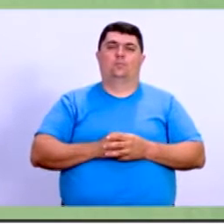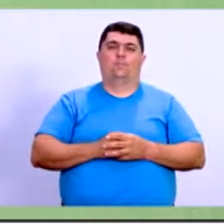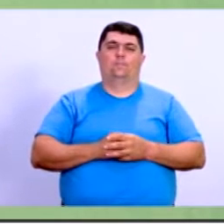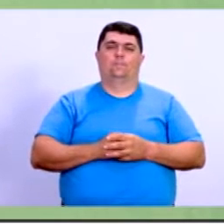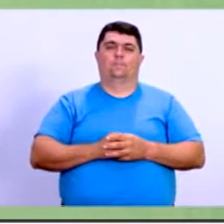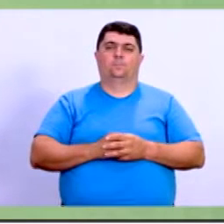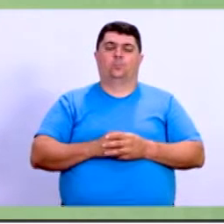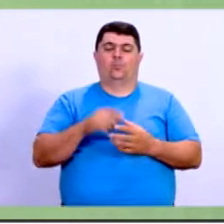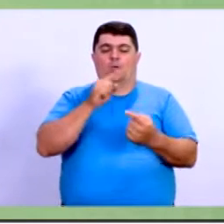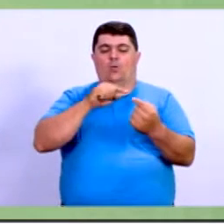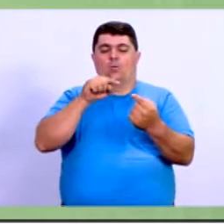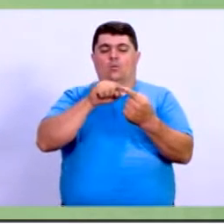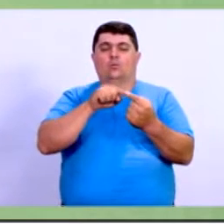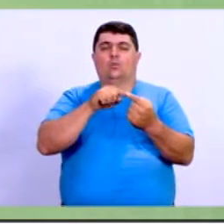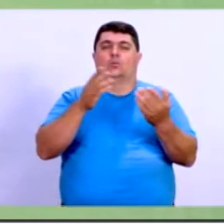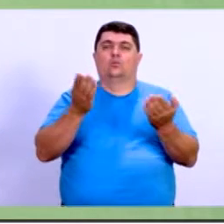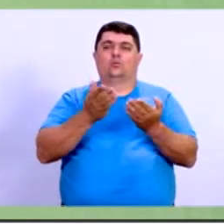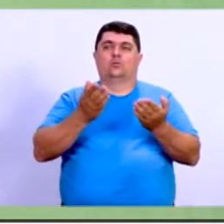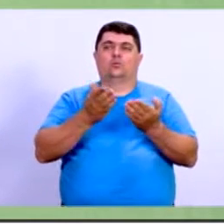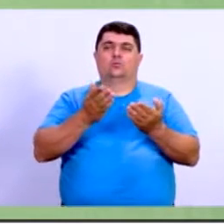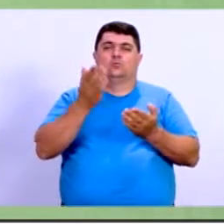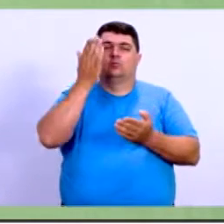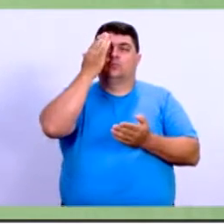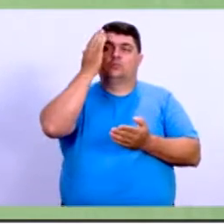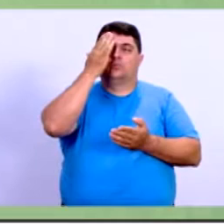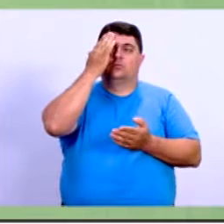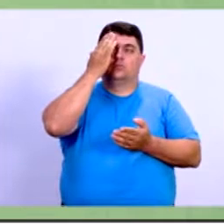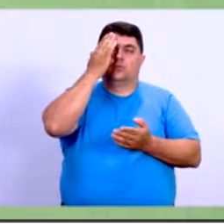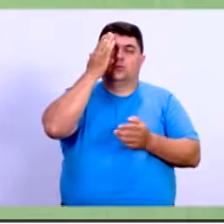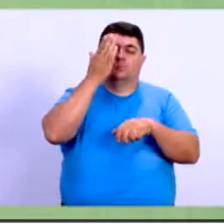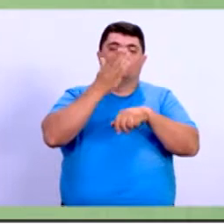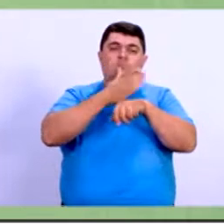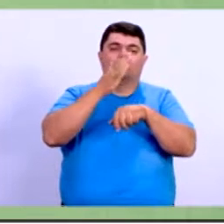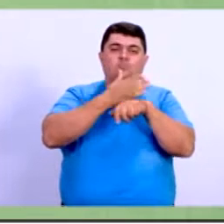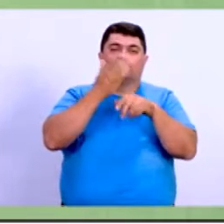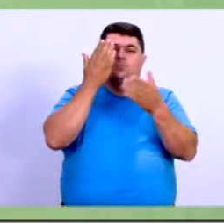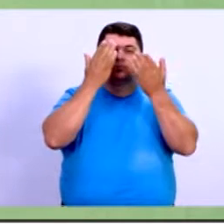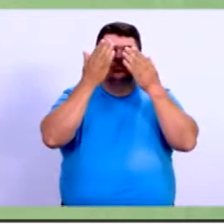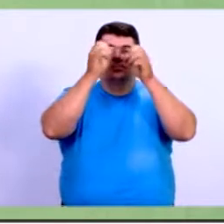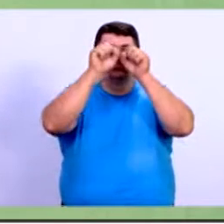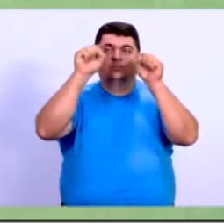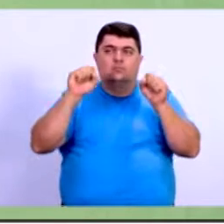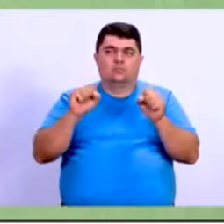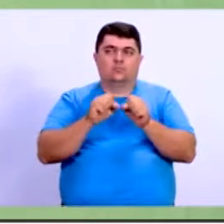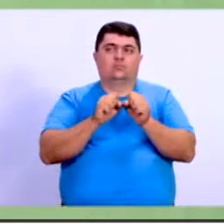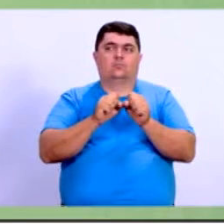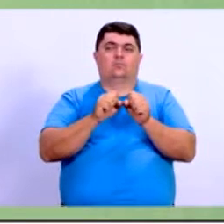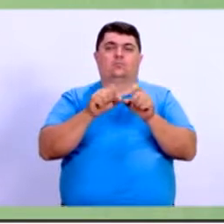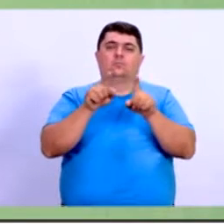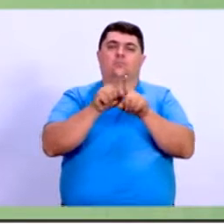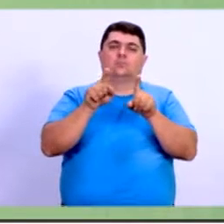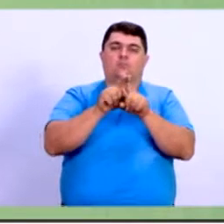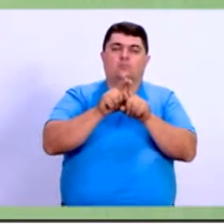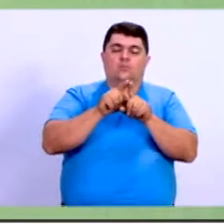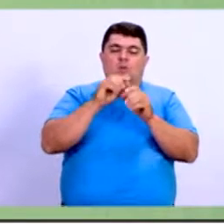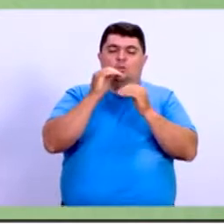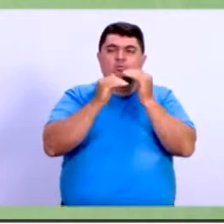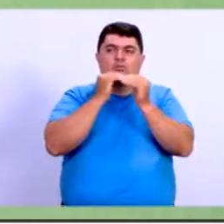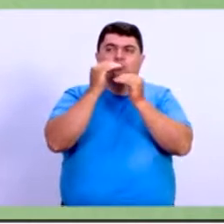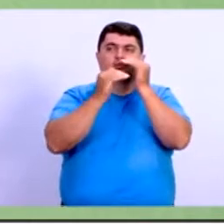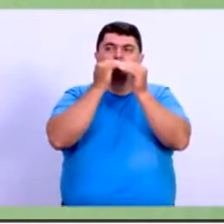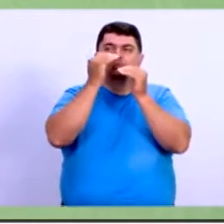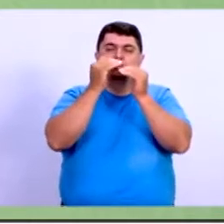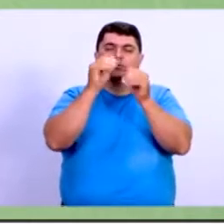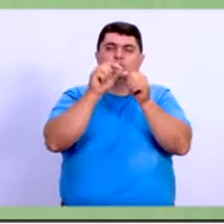Qual o nosso objetivo hoje? Compreender a prática da análise de sistemas e o